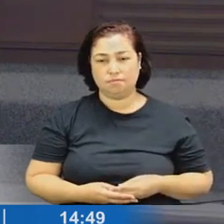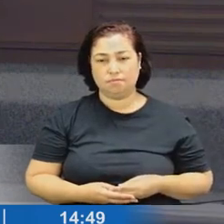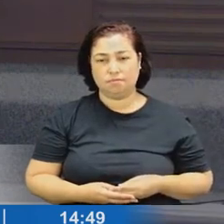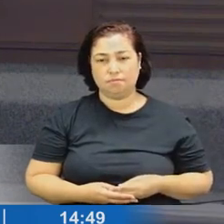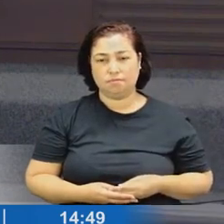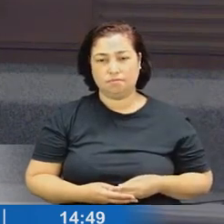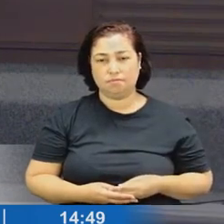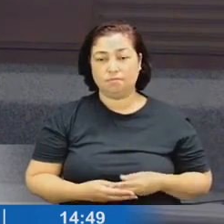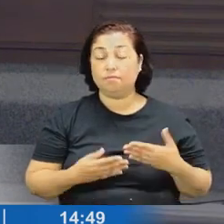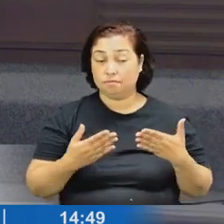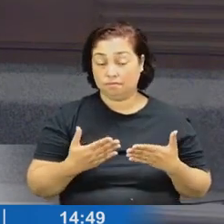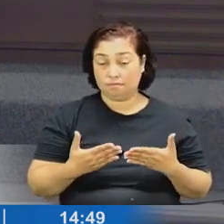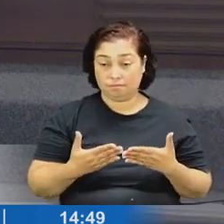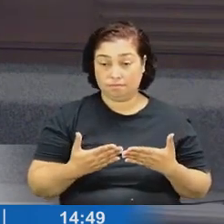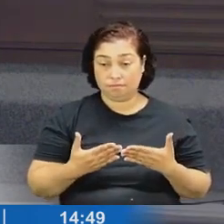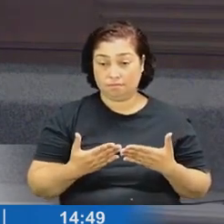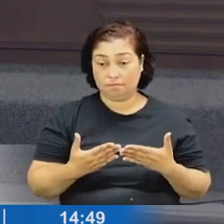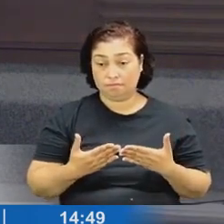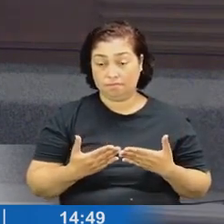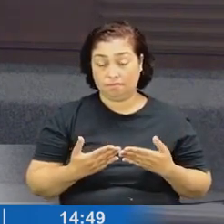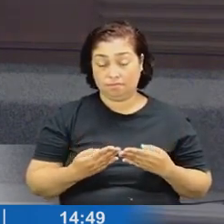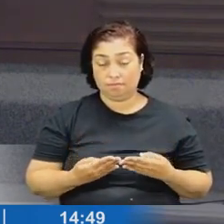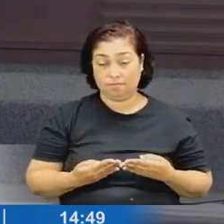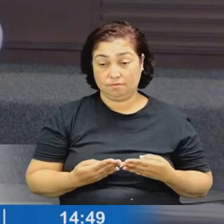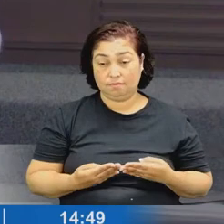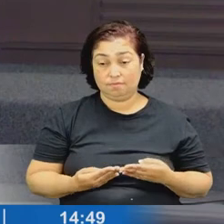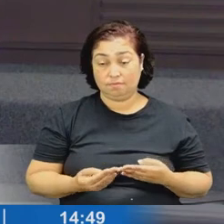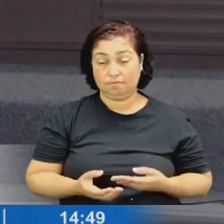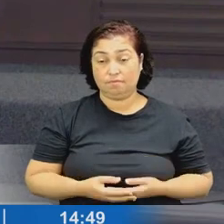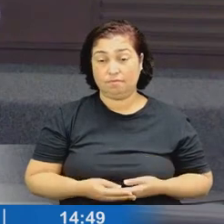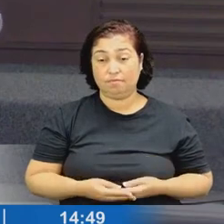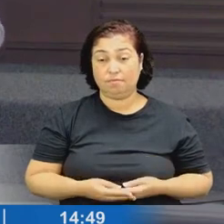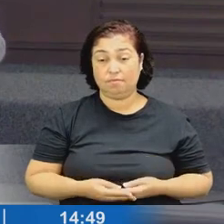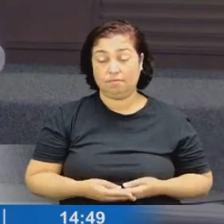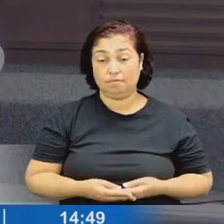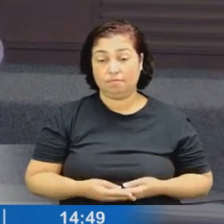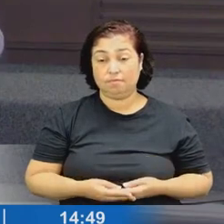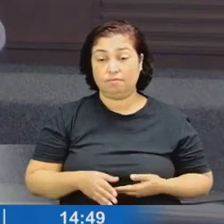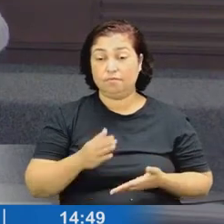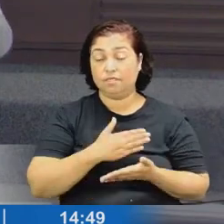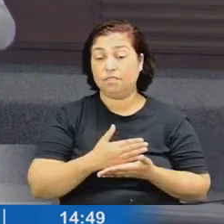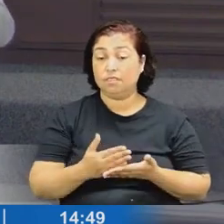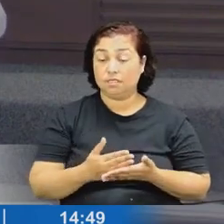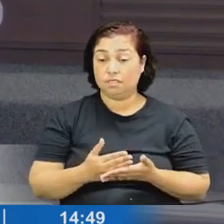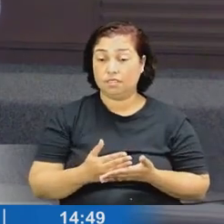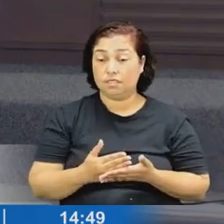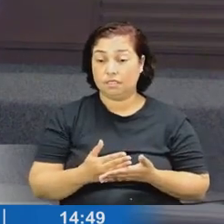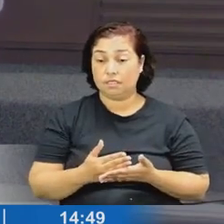tá ótimo Então vamos lá onde a gente seguir aqui para o resumo fala